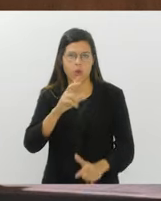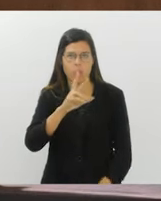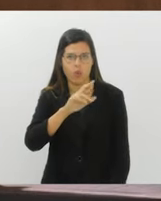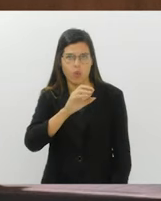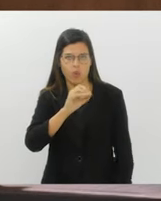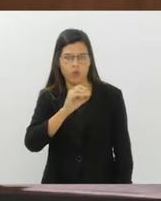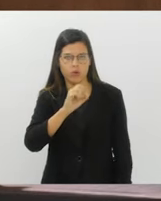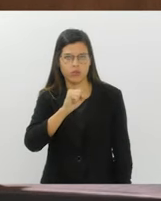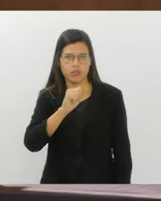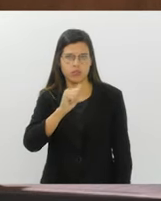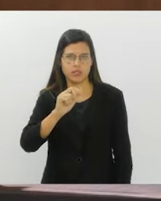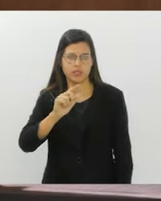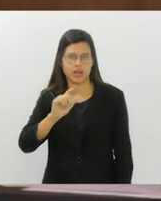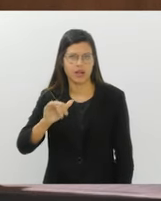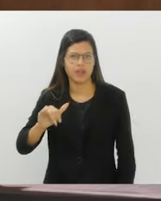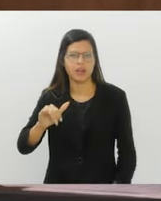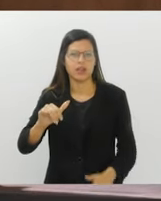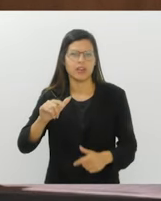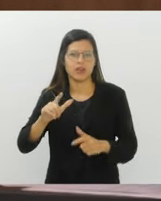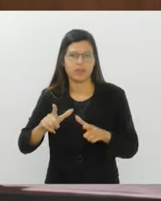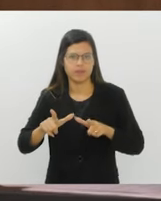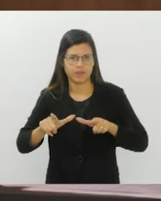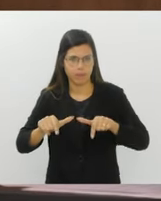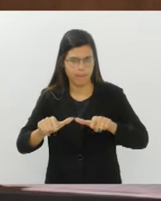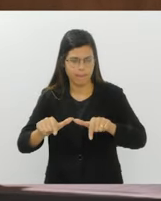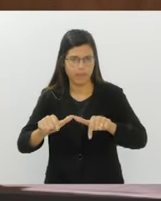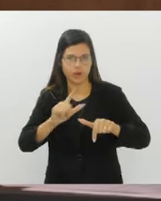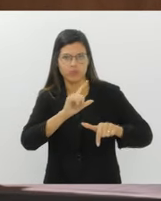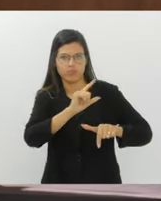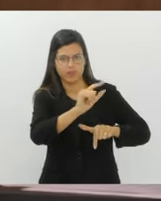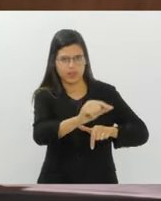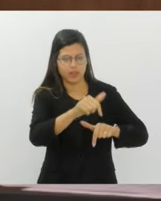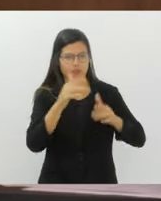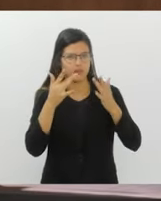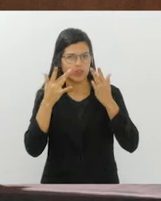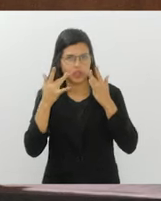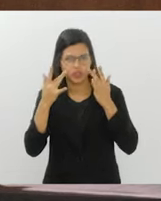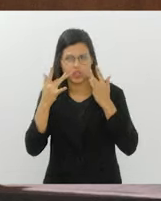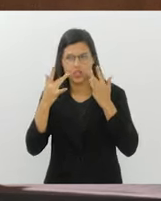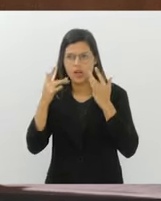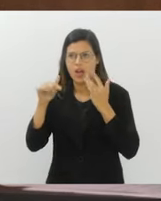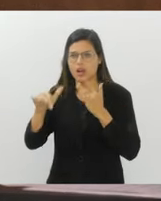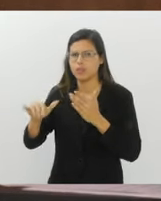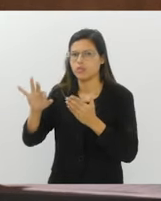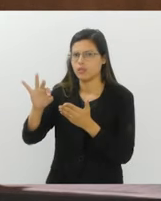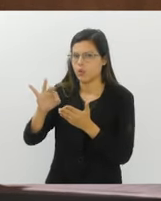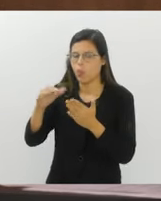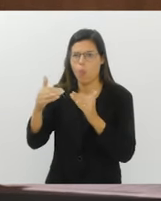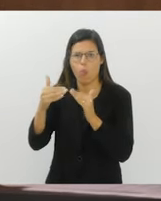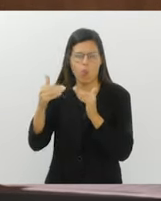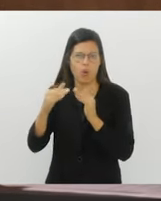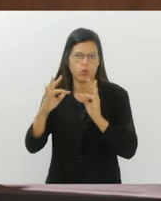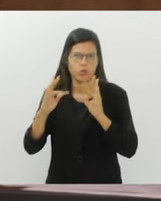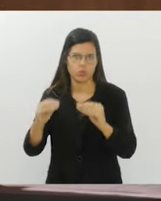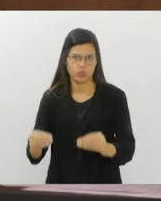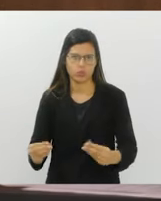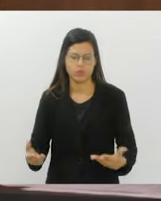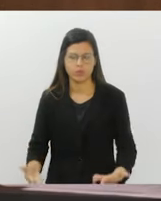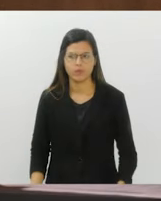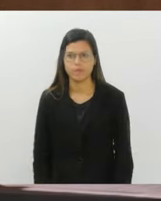sair de Bangu para fazer teatro, entendeu? Lá naquela igreja. E assino embaixo tudo o que você falou. Eu fiquei